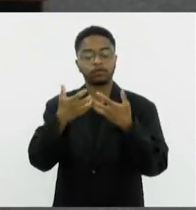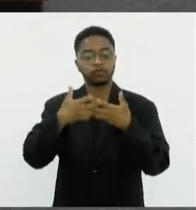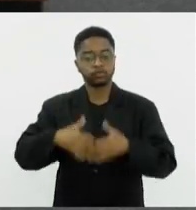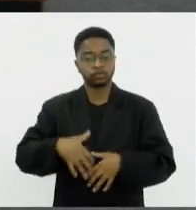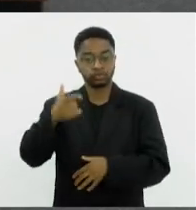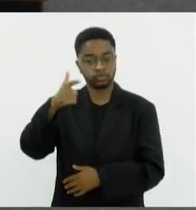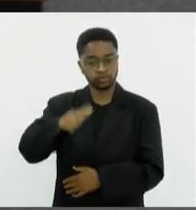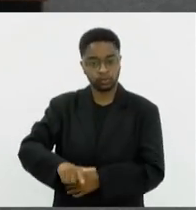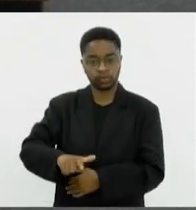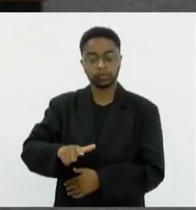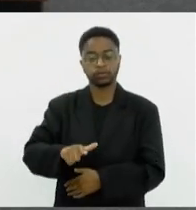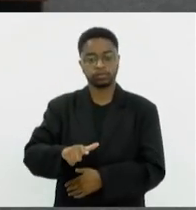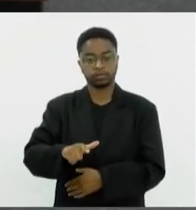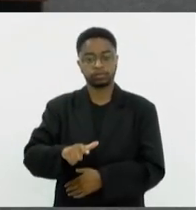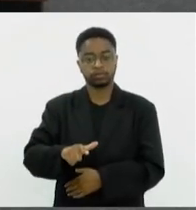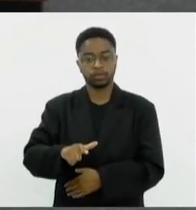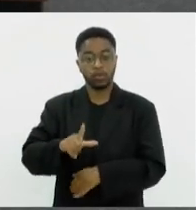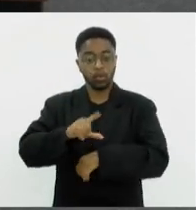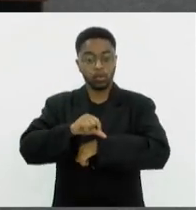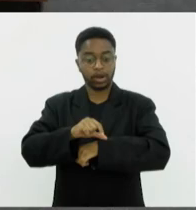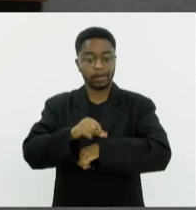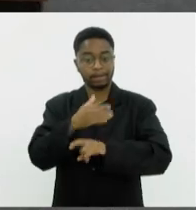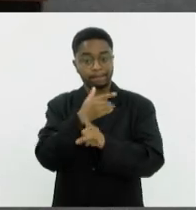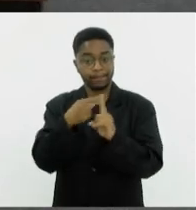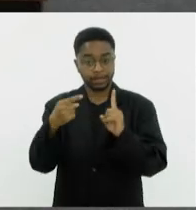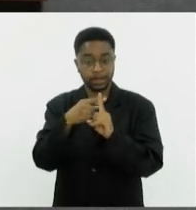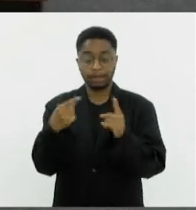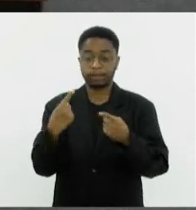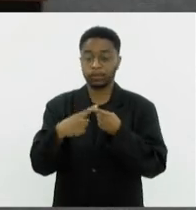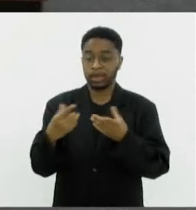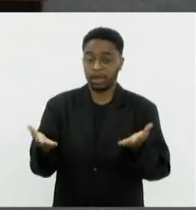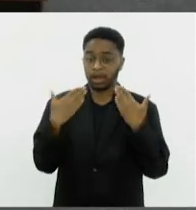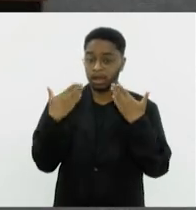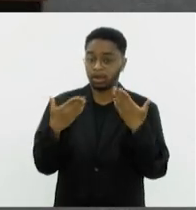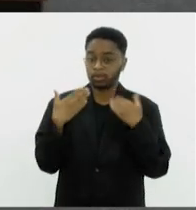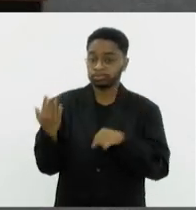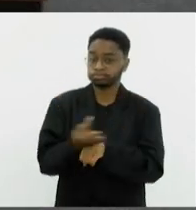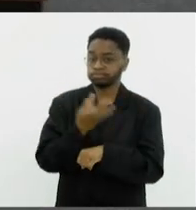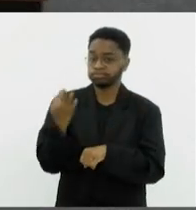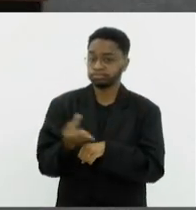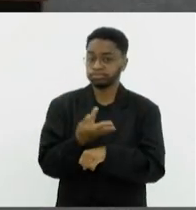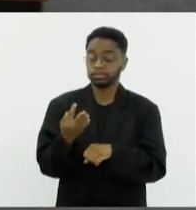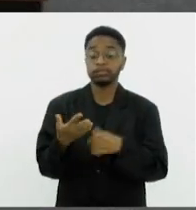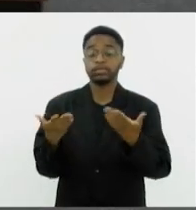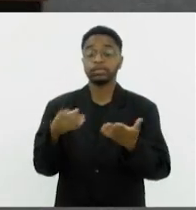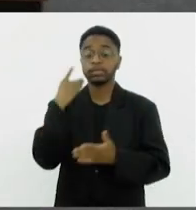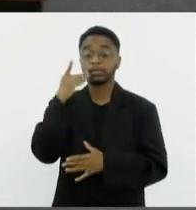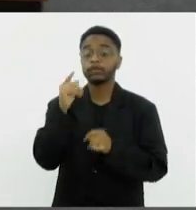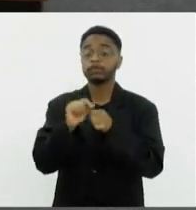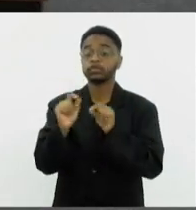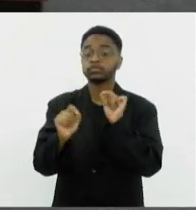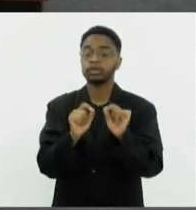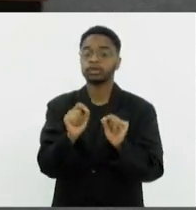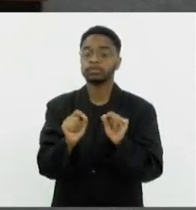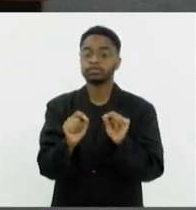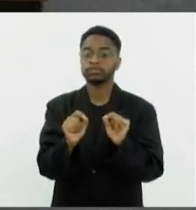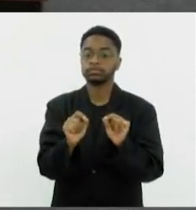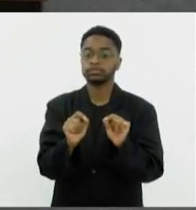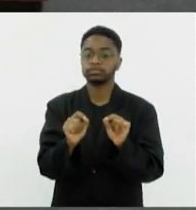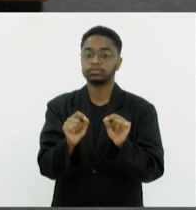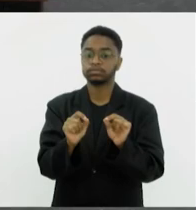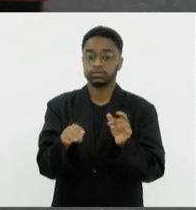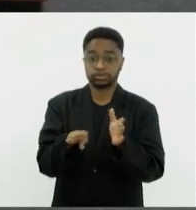aulas na metade do horário porque o calor é insuportável. E o que o deputado faz? Vem